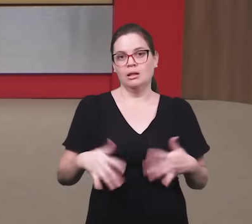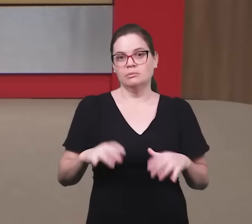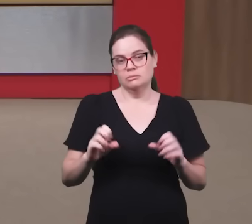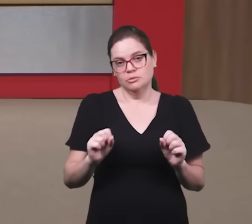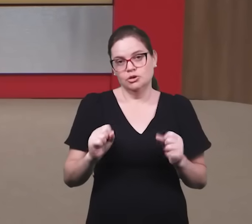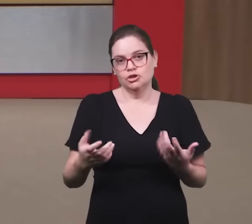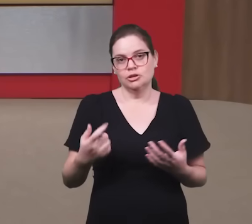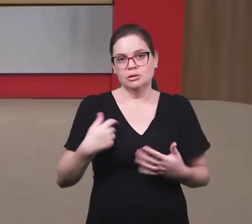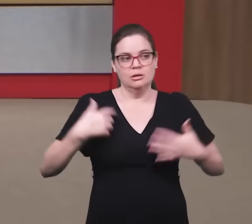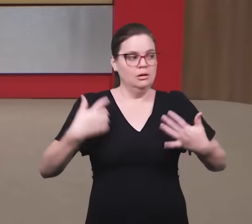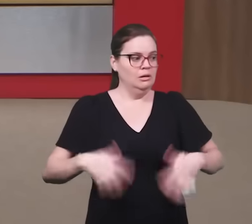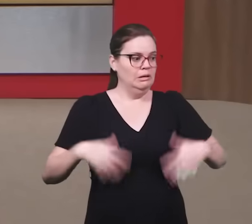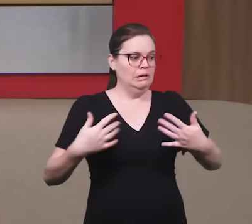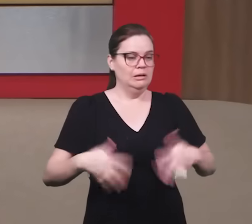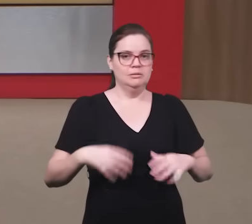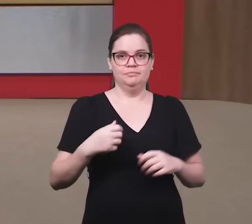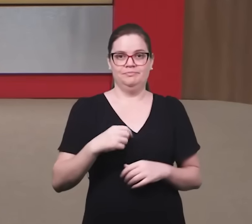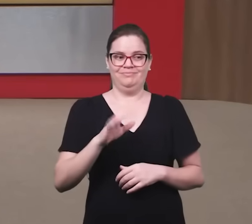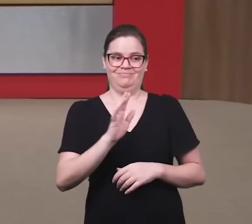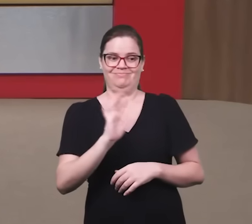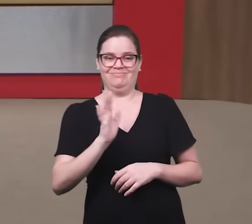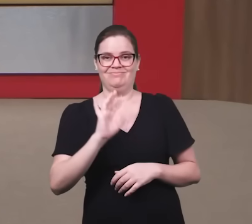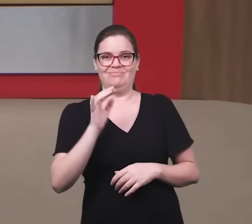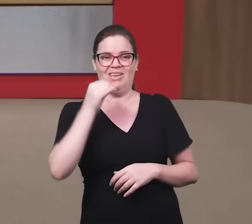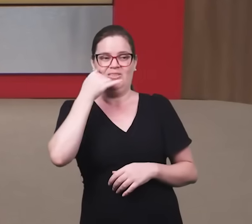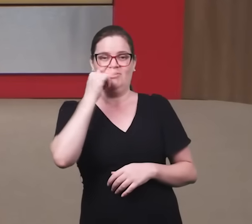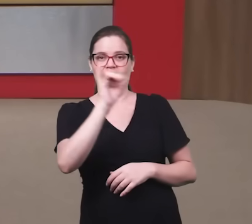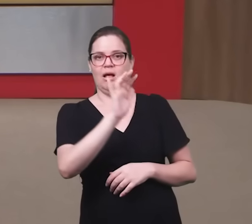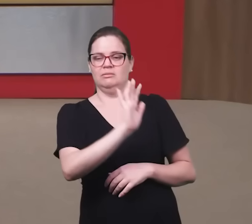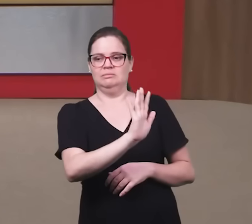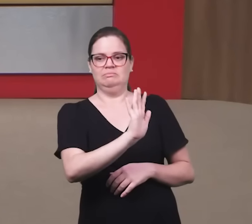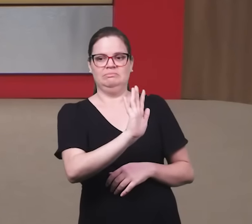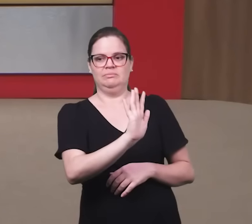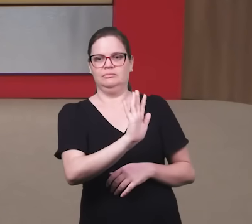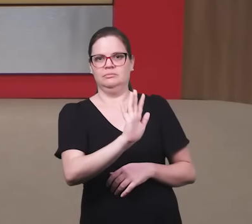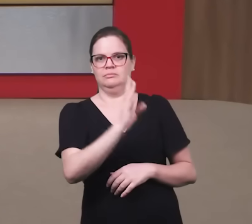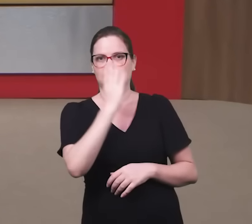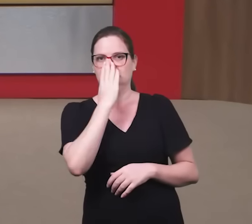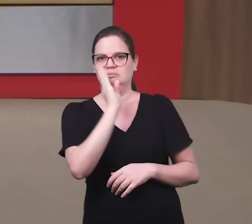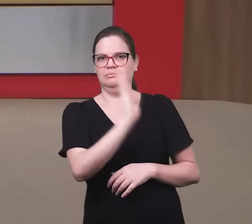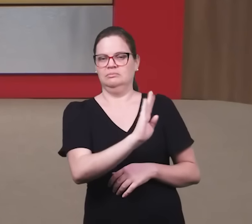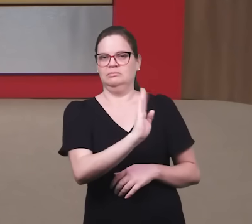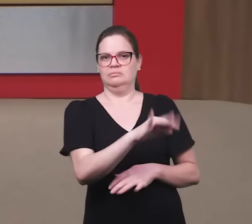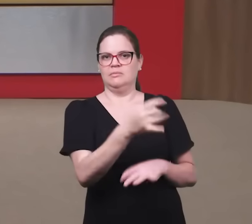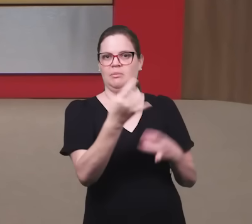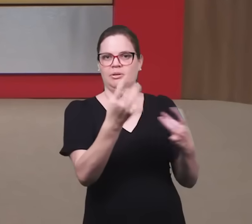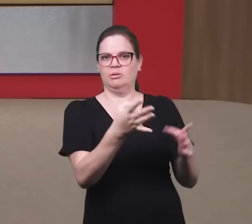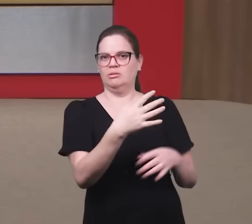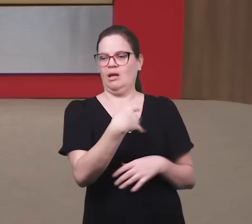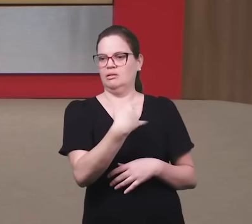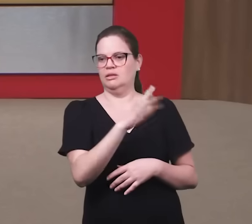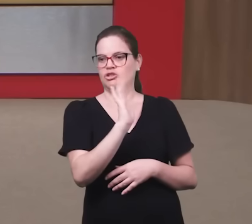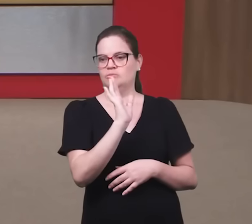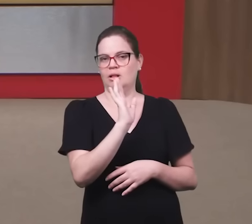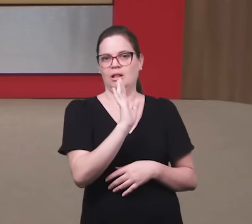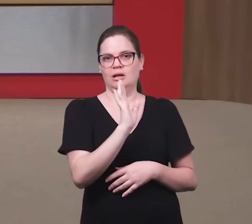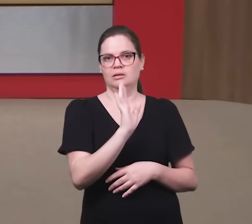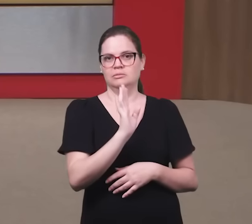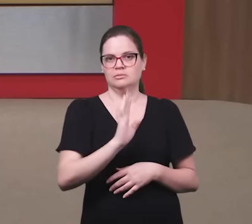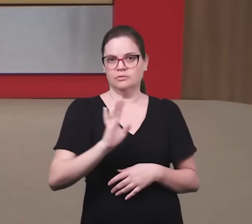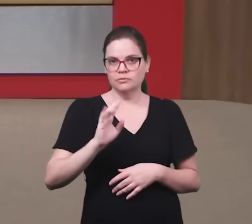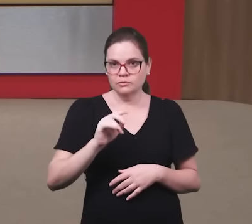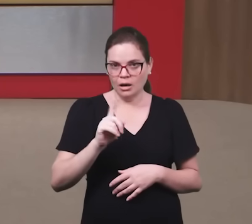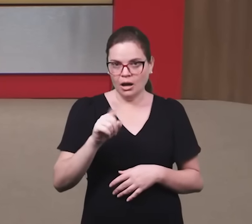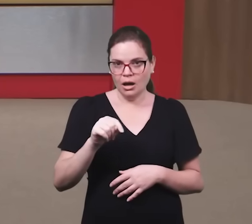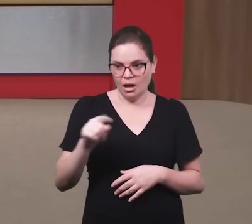desesperado, ter evitado aquele assunto, largar de mão aquela situação, mas não